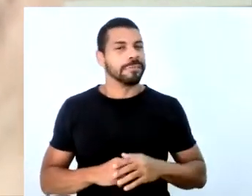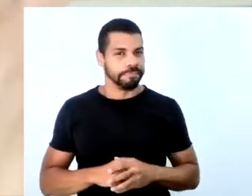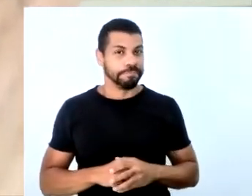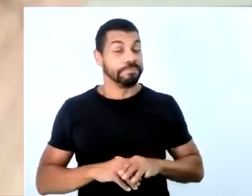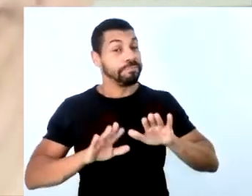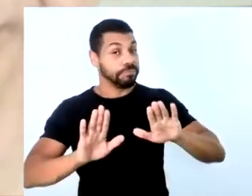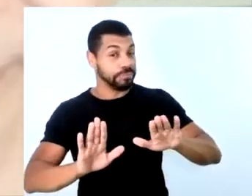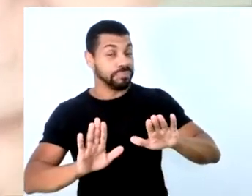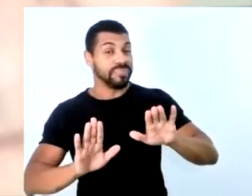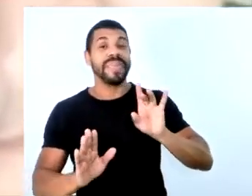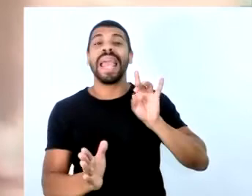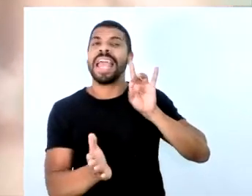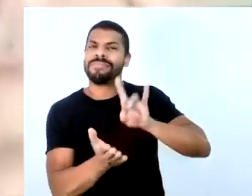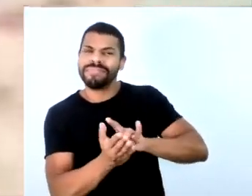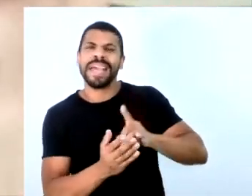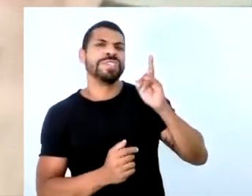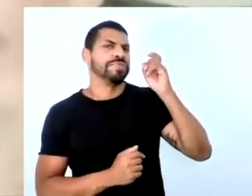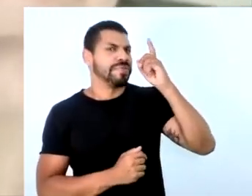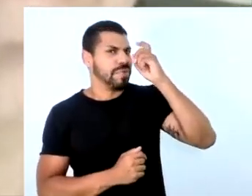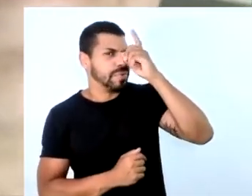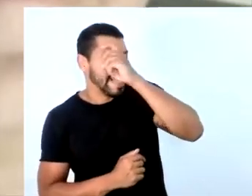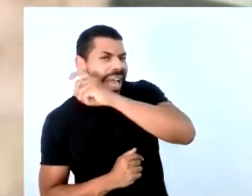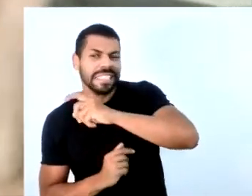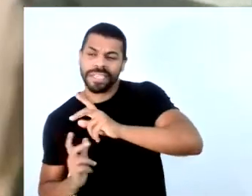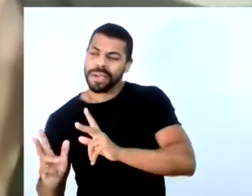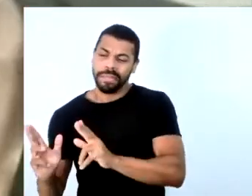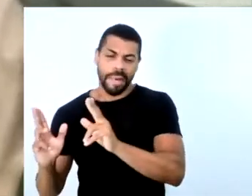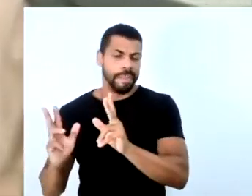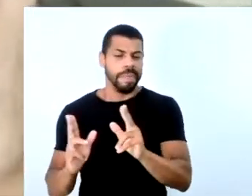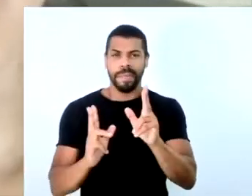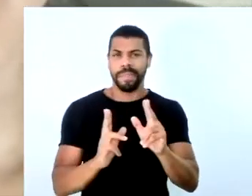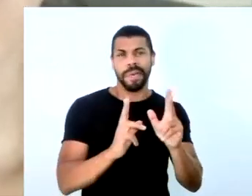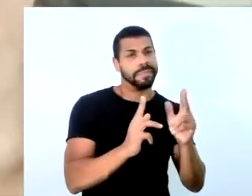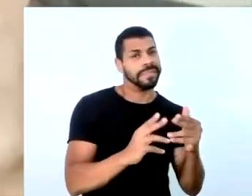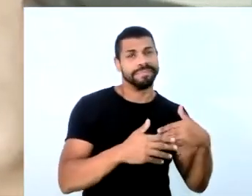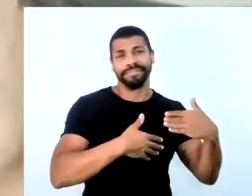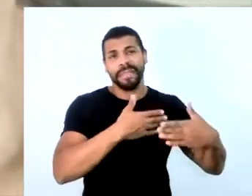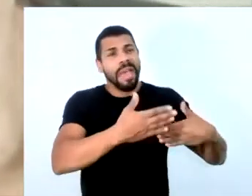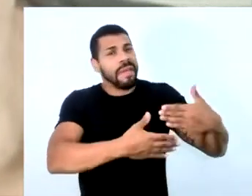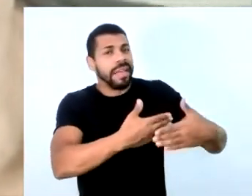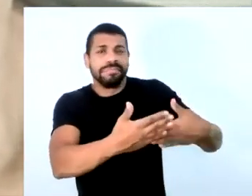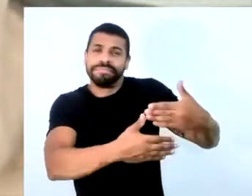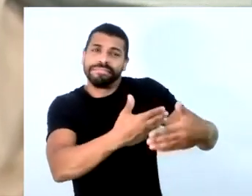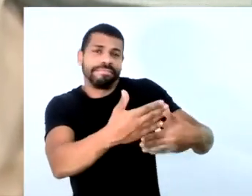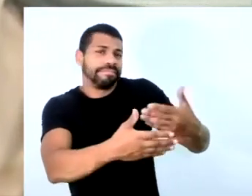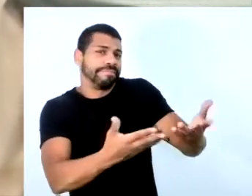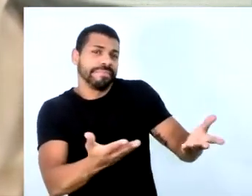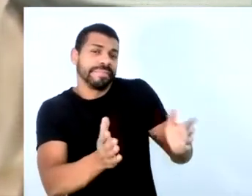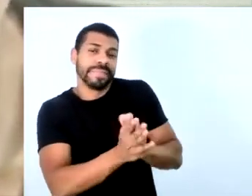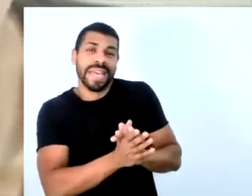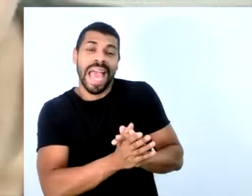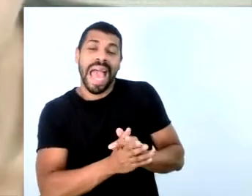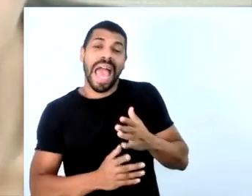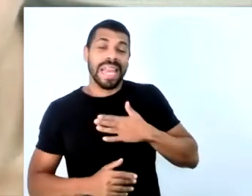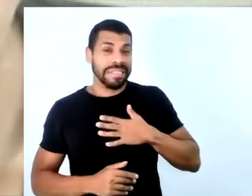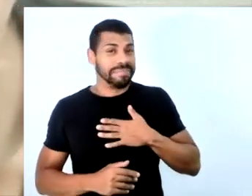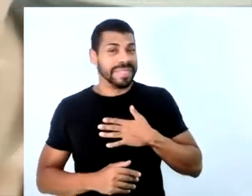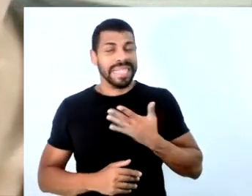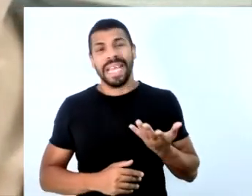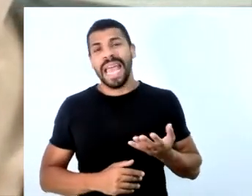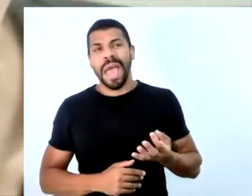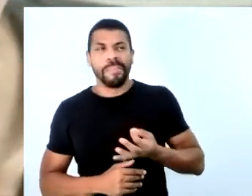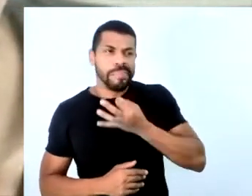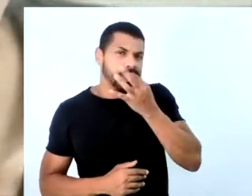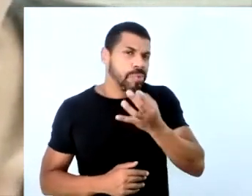tivesse montado muito rápido, essa ideia não tivesse surgido. Então, na realidade, Léo, o que acontece? As dificuldades dos processos, elas vão se apresentando por